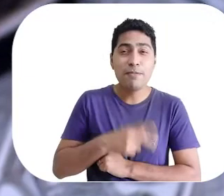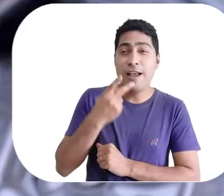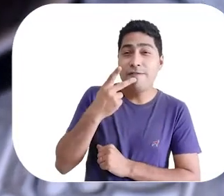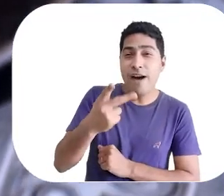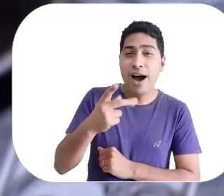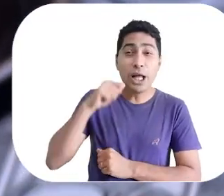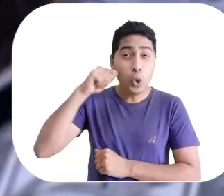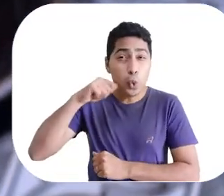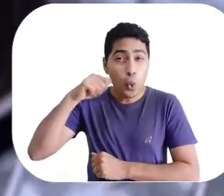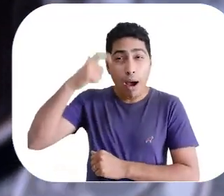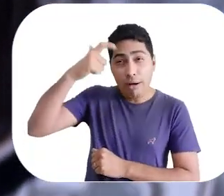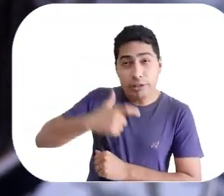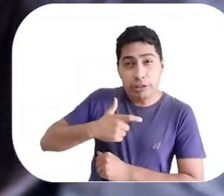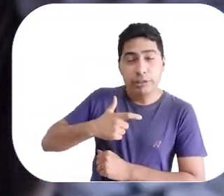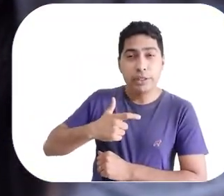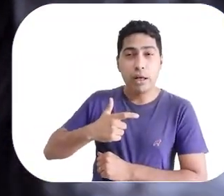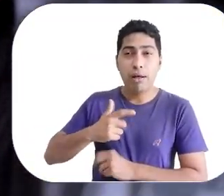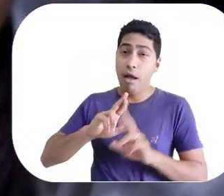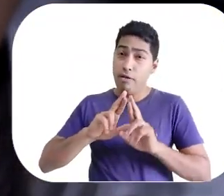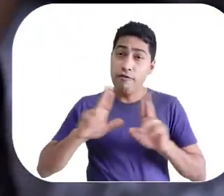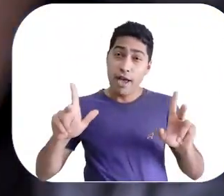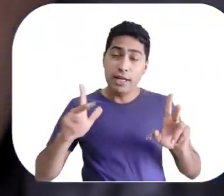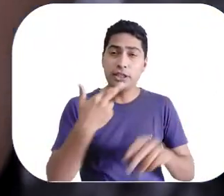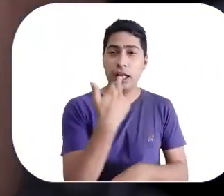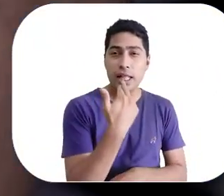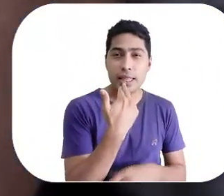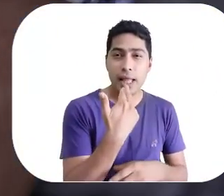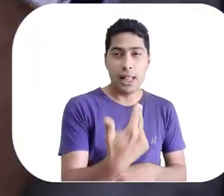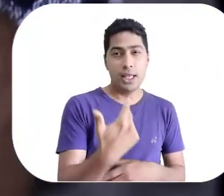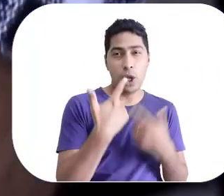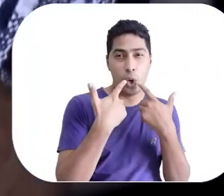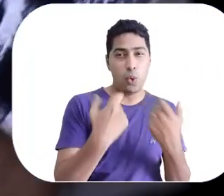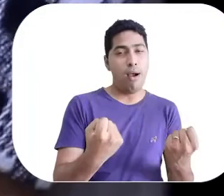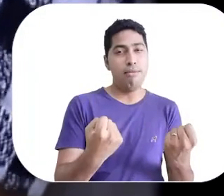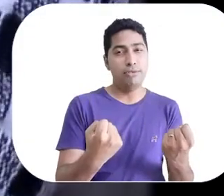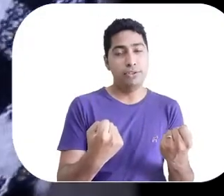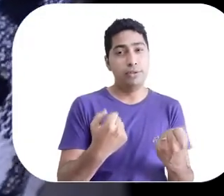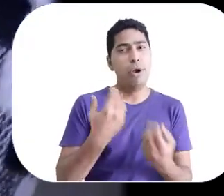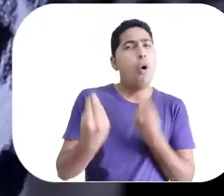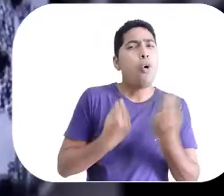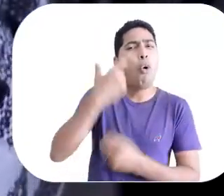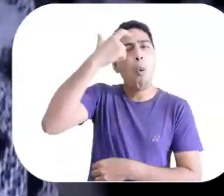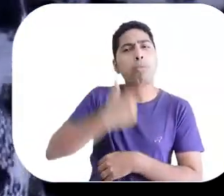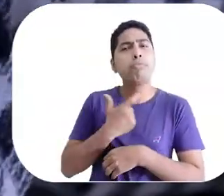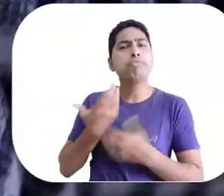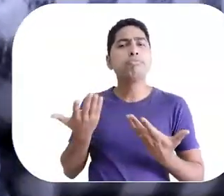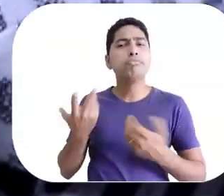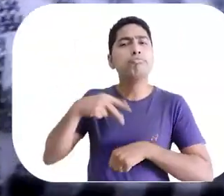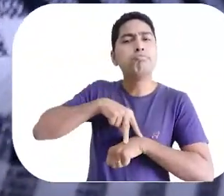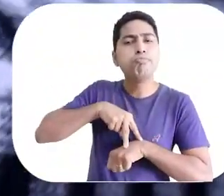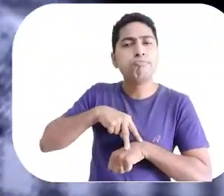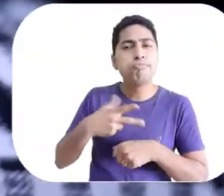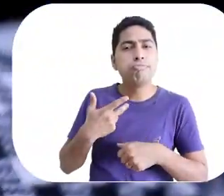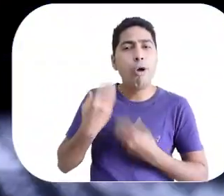do artista, vem, diferentemente da sua linguagem, como esse artista se coloca, como